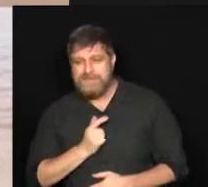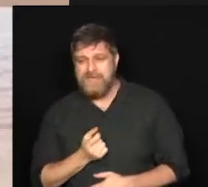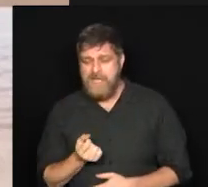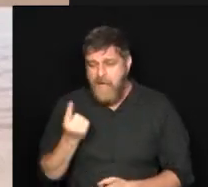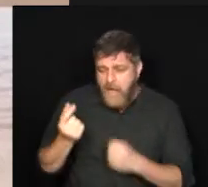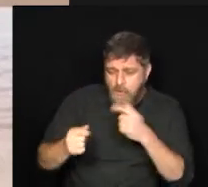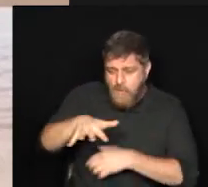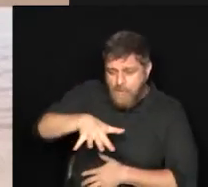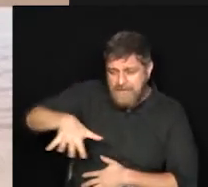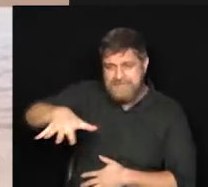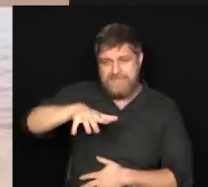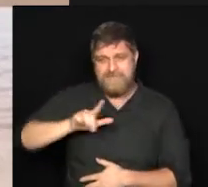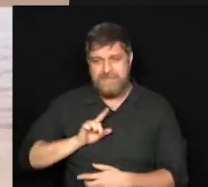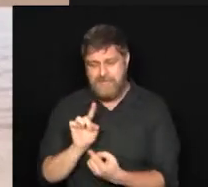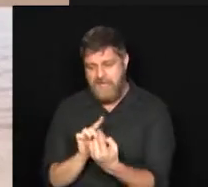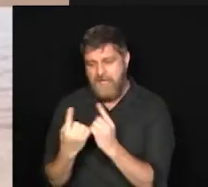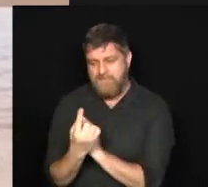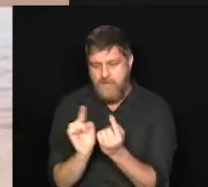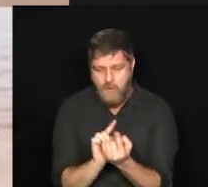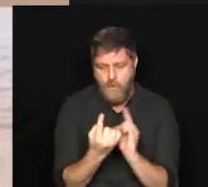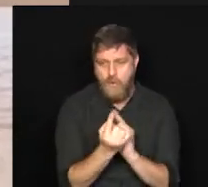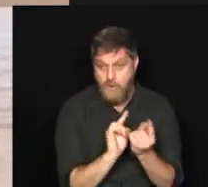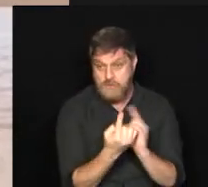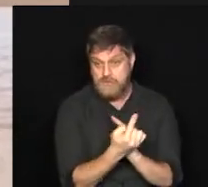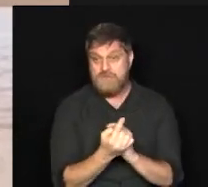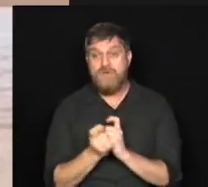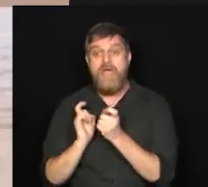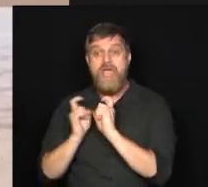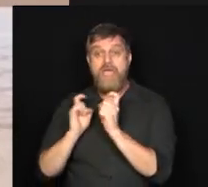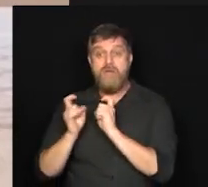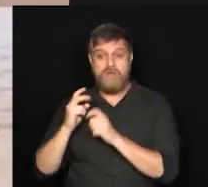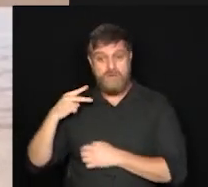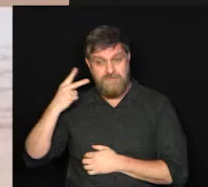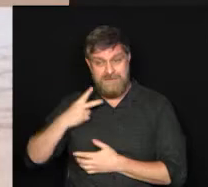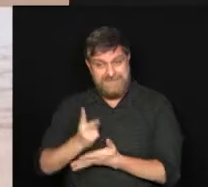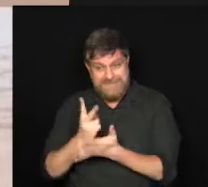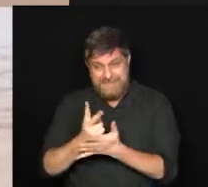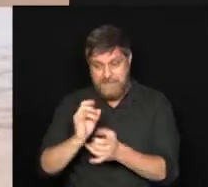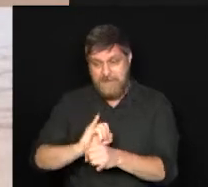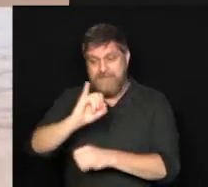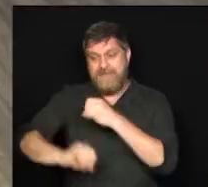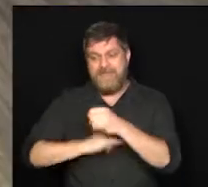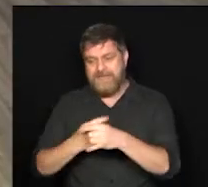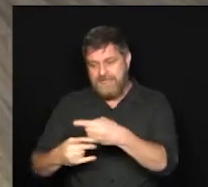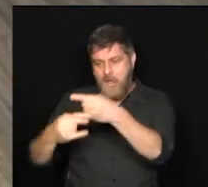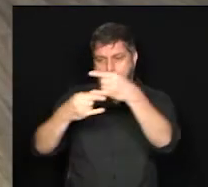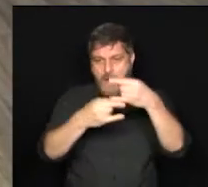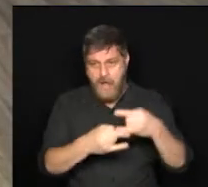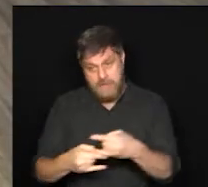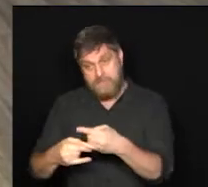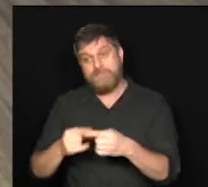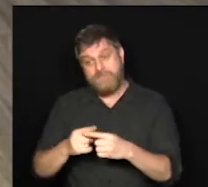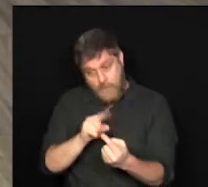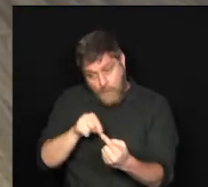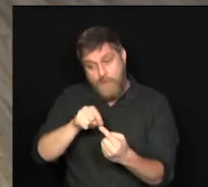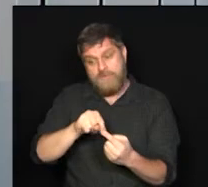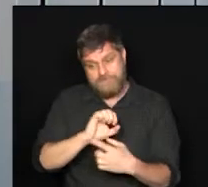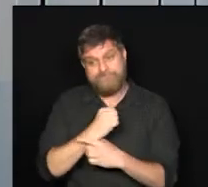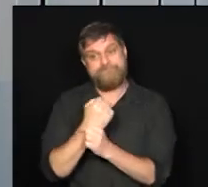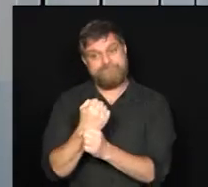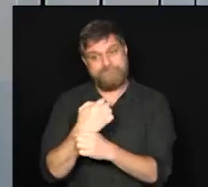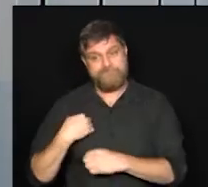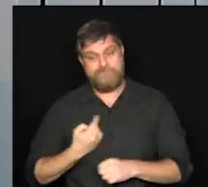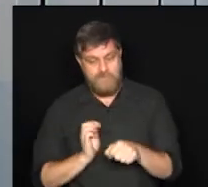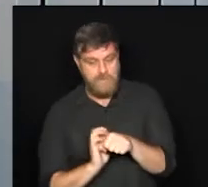departamentos rodízios e as reuniões com os vereadores, tudo online. Questão de segurança, né? Estamos ainda